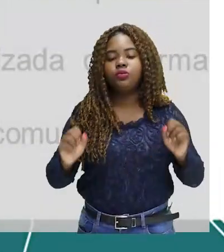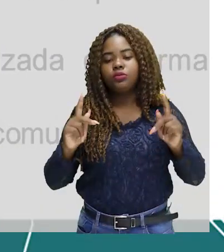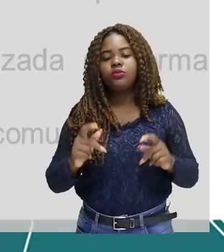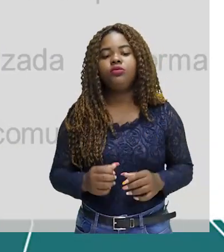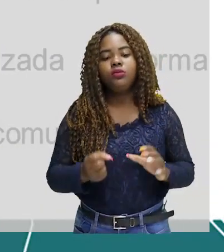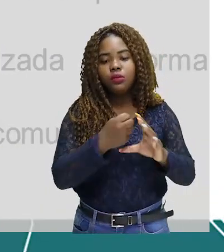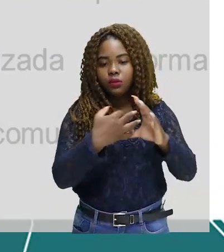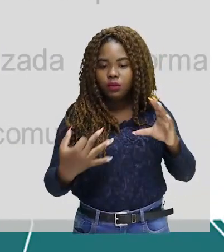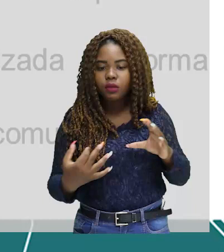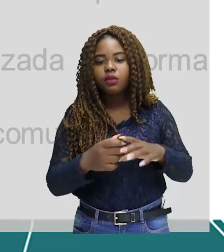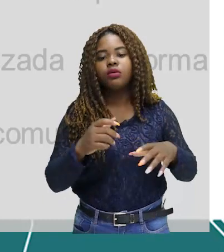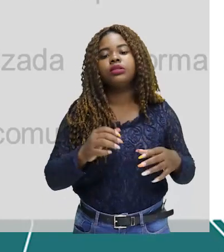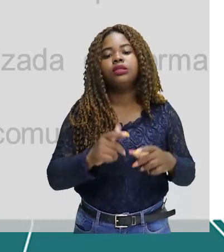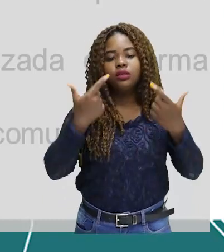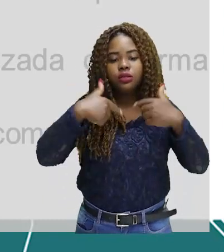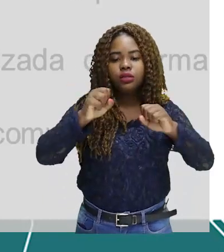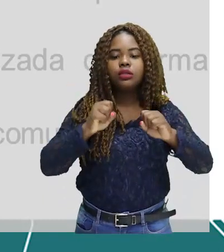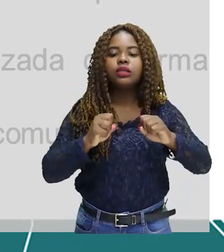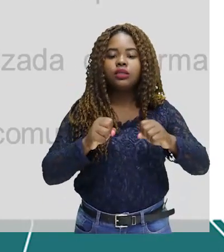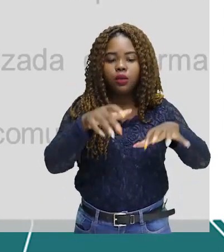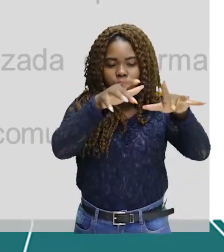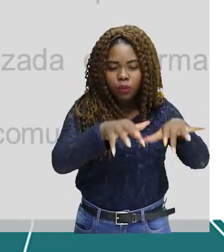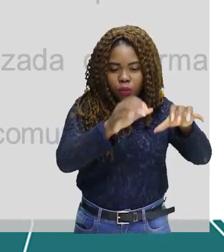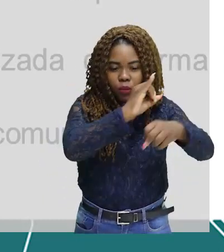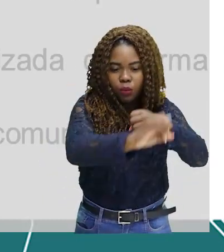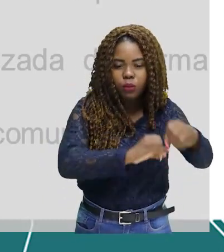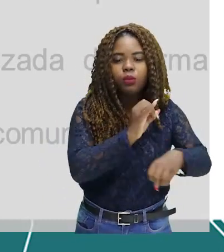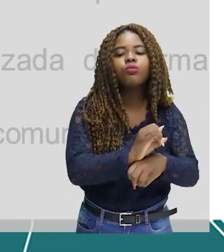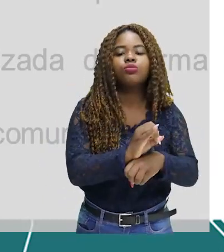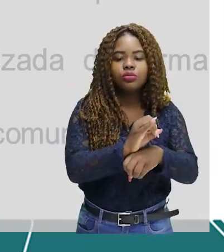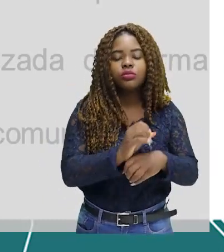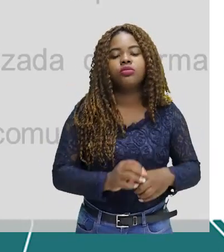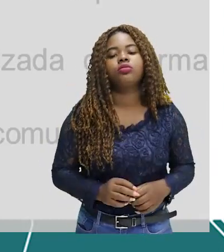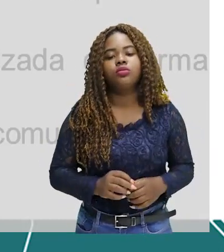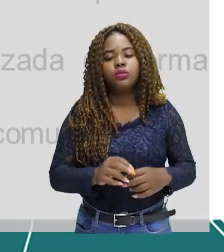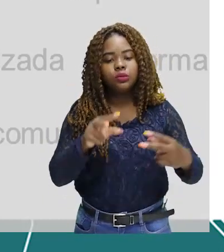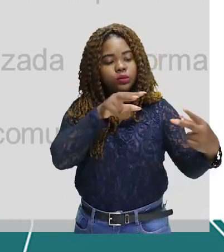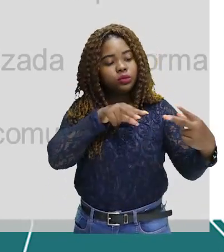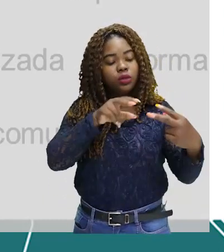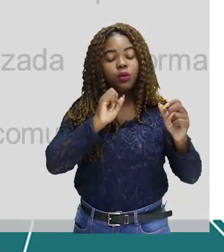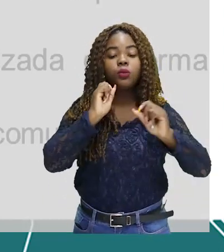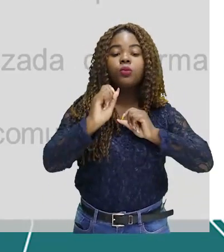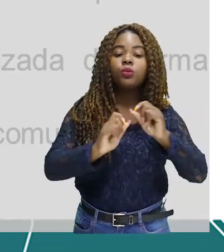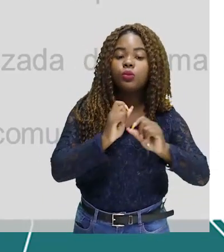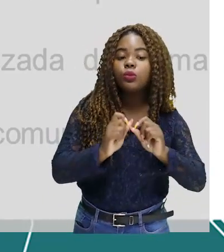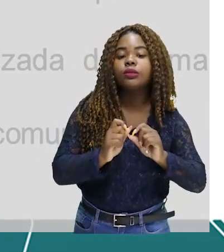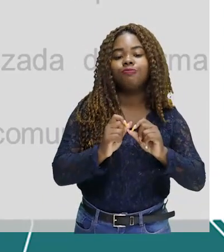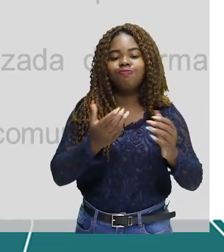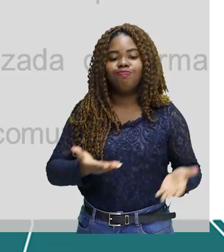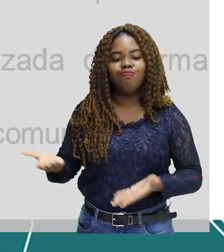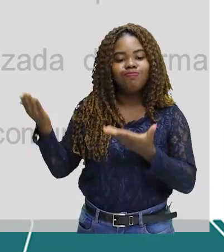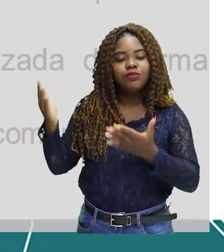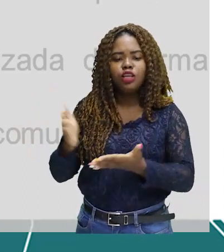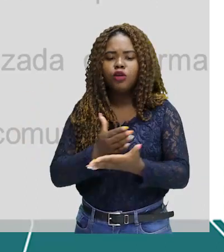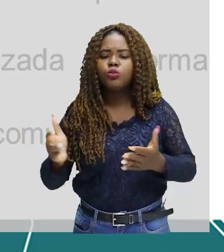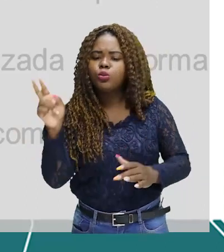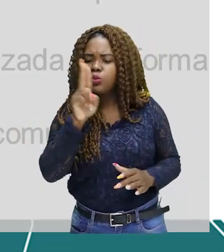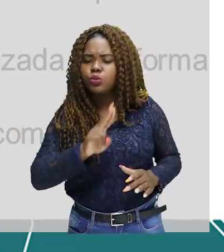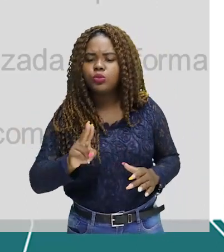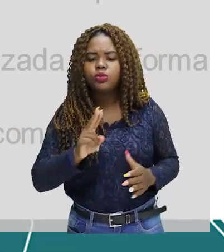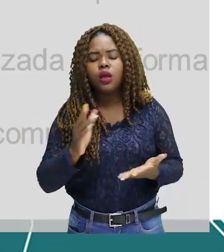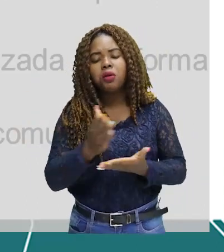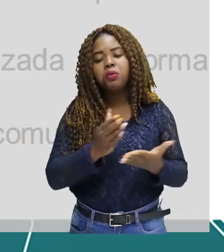Características da linguagem digital. Sobre a linguagem digital ou literácia digital, como alguns autores utilizam, podemos destacar